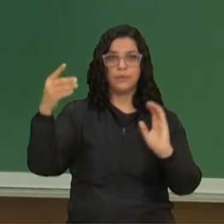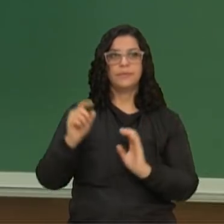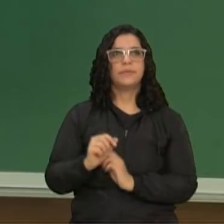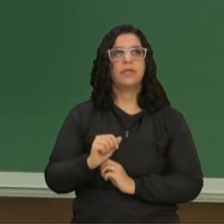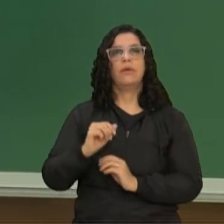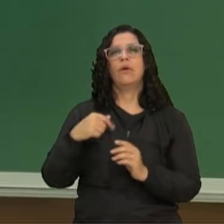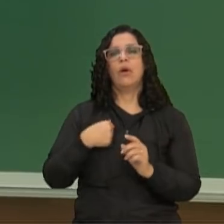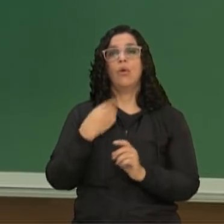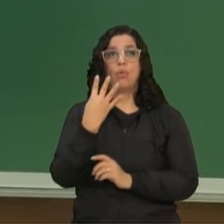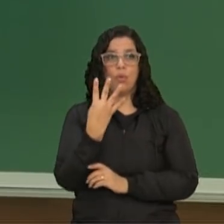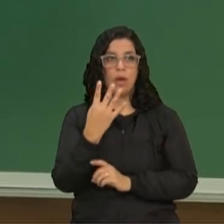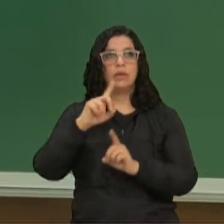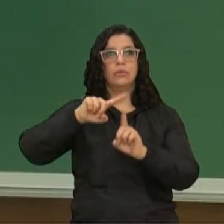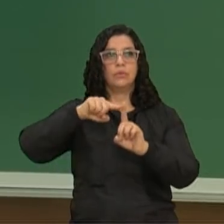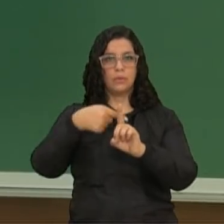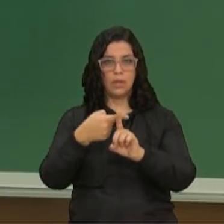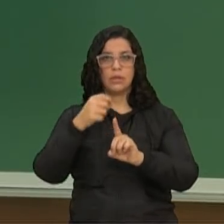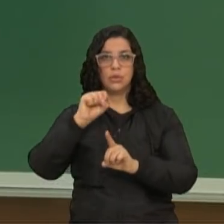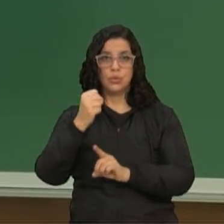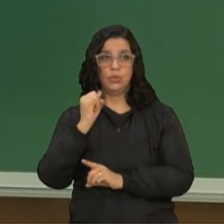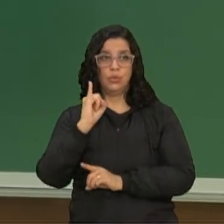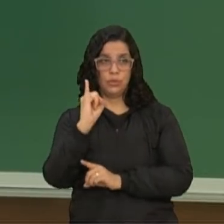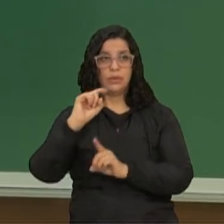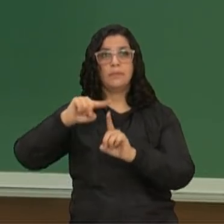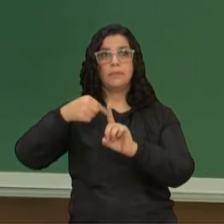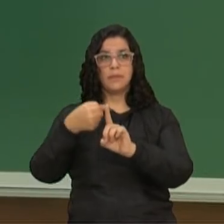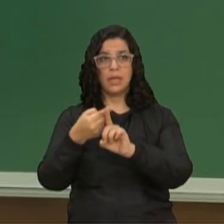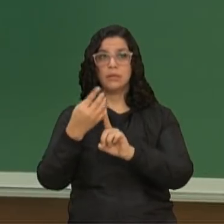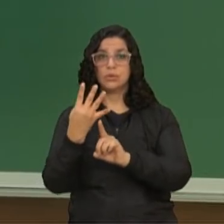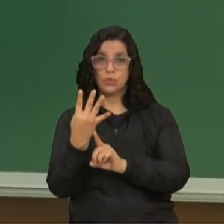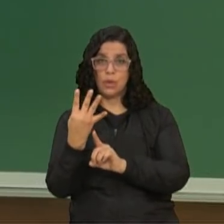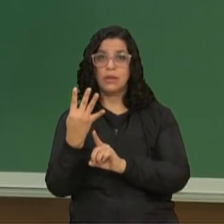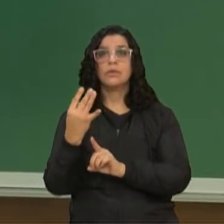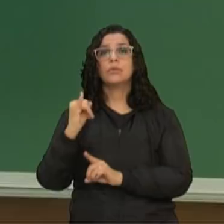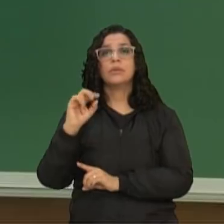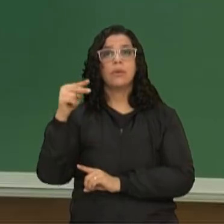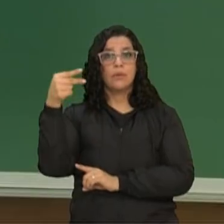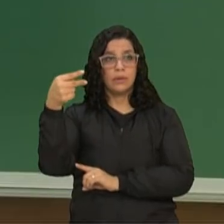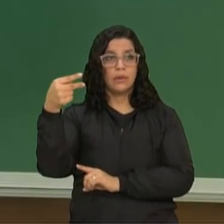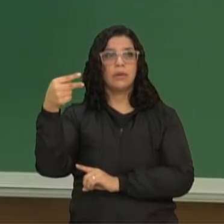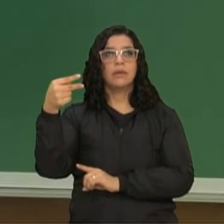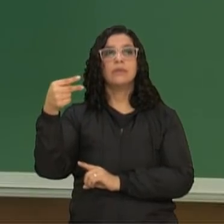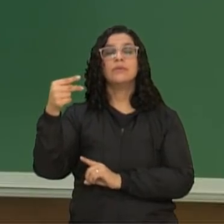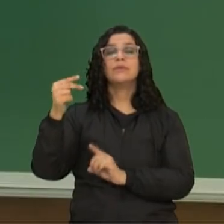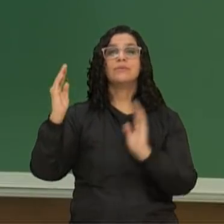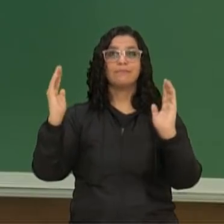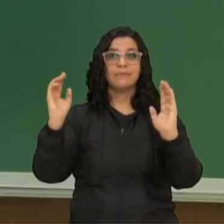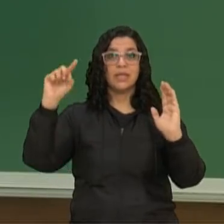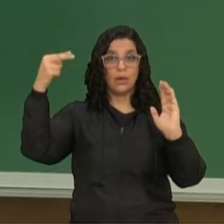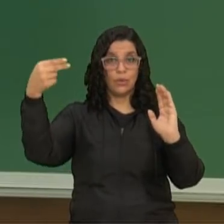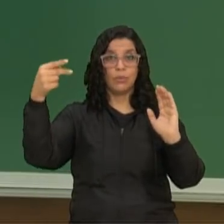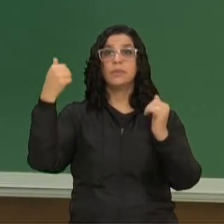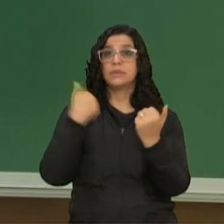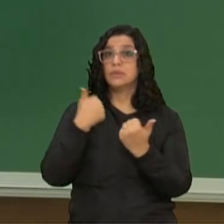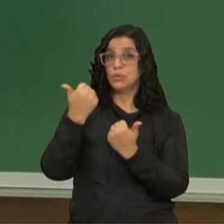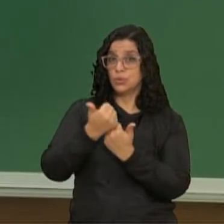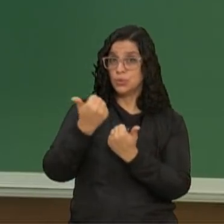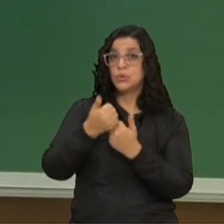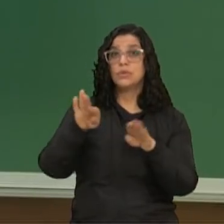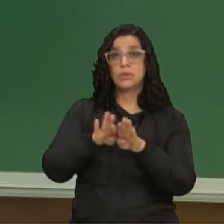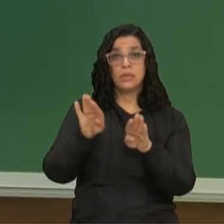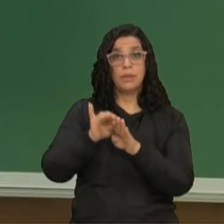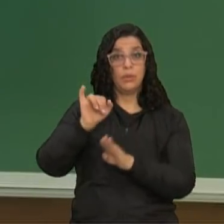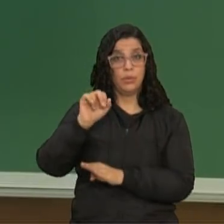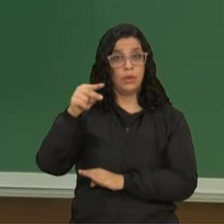aplicar o produto notável, e se vai haver necessidade ou não, primeiro a gente tem que substituir esse i ao quadrado, que